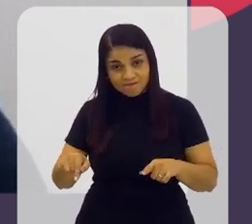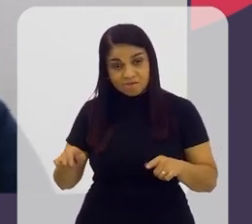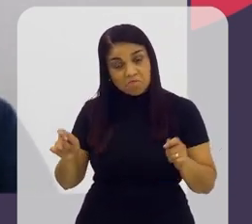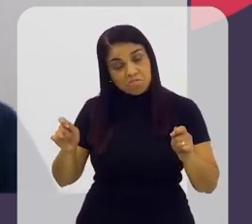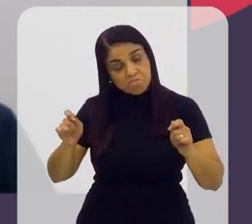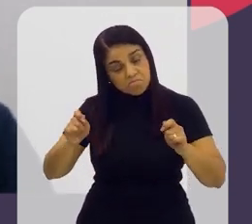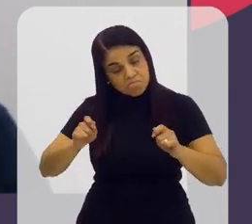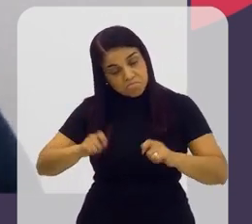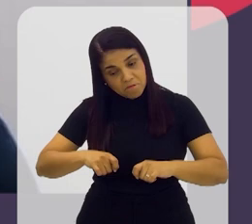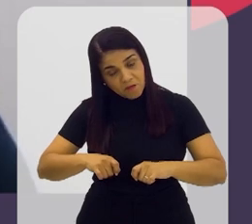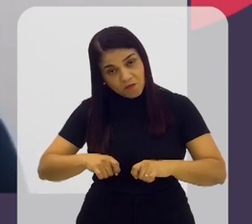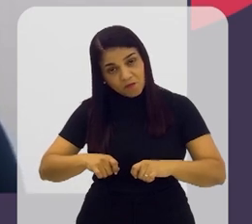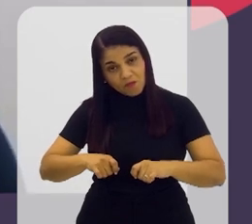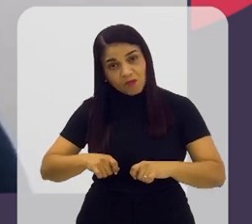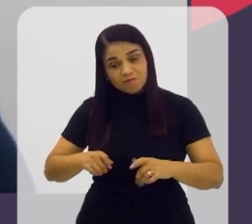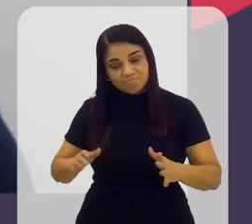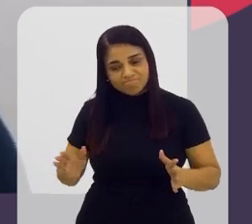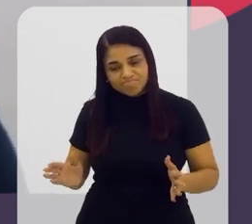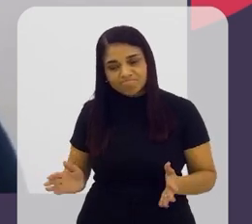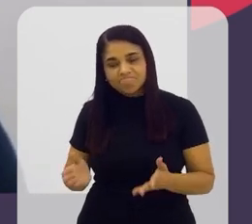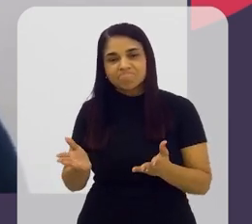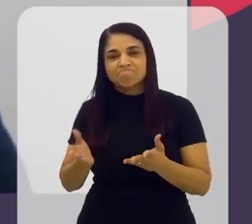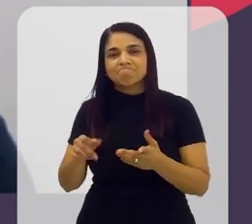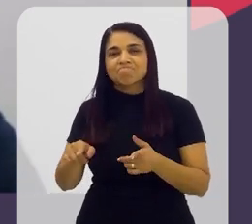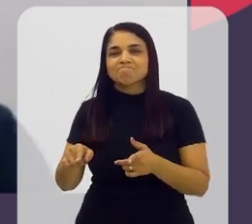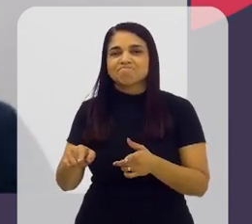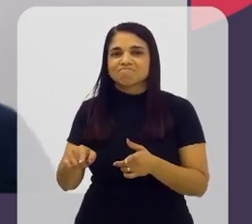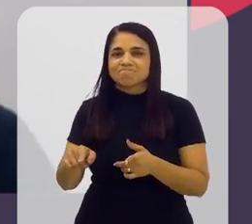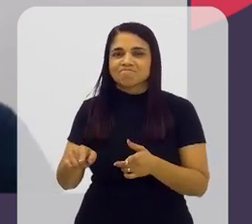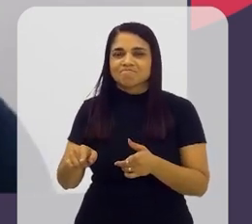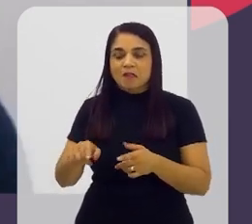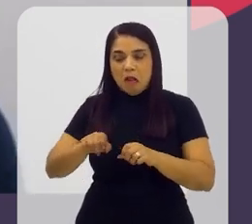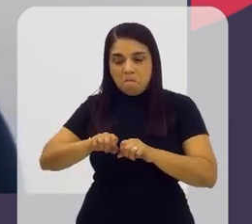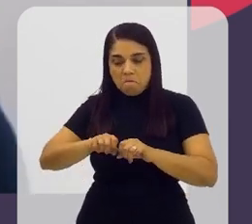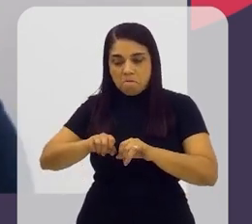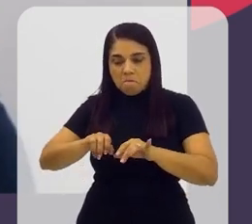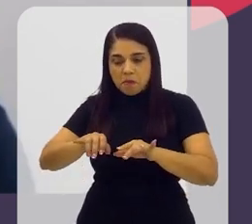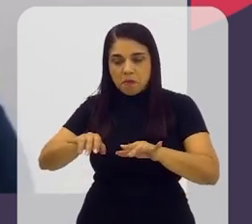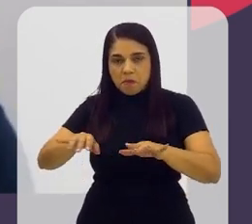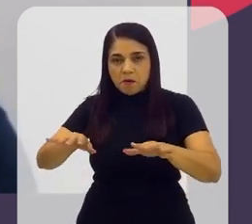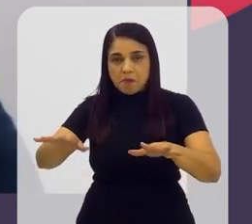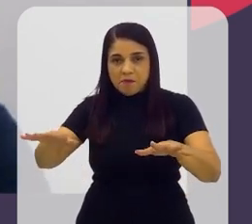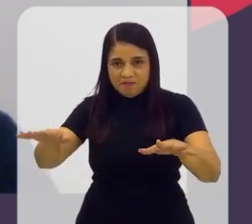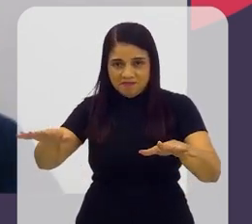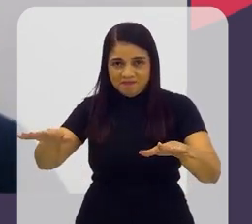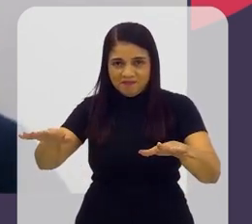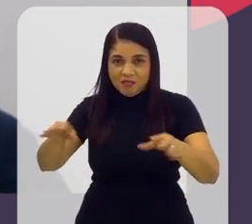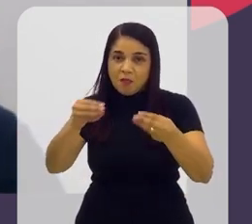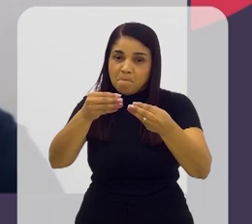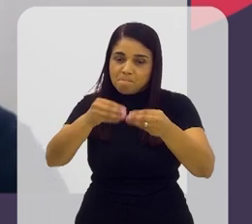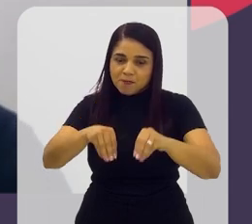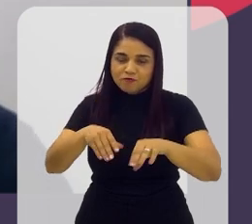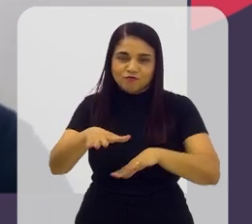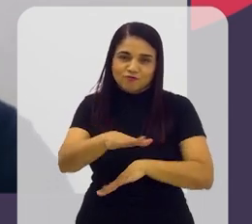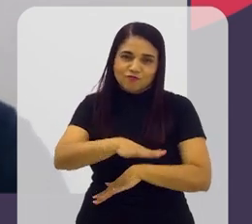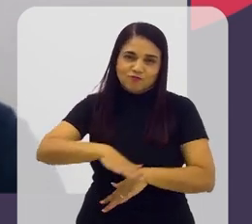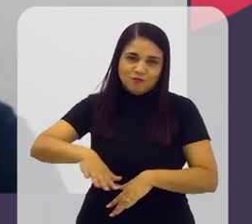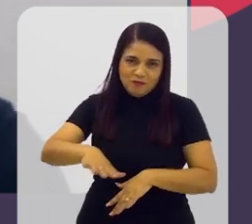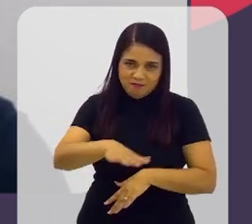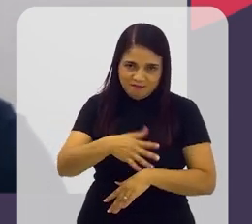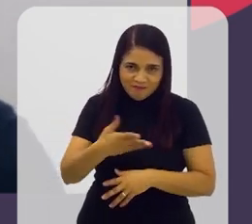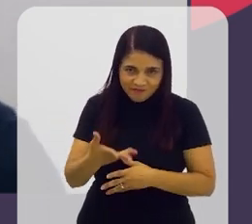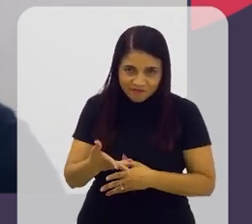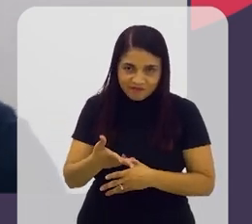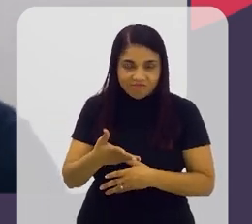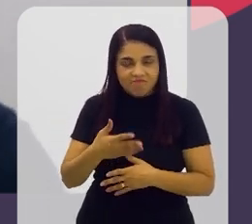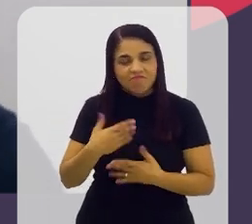as pessoas podem estar, assim, fomentando, incentivando com que ela se espalhe na paisagem. Acredito